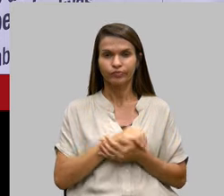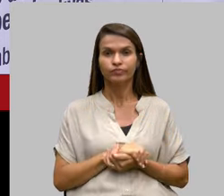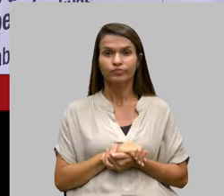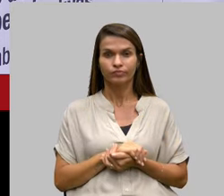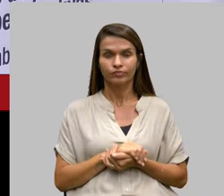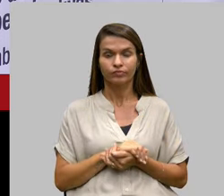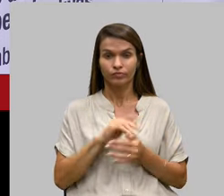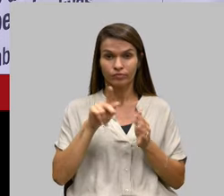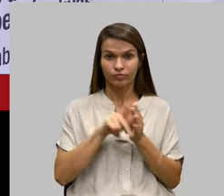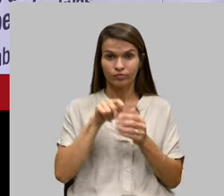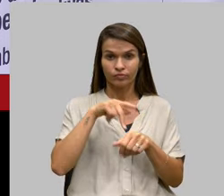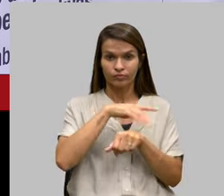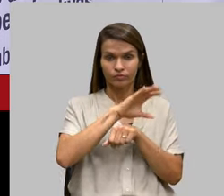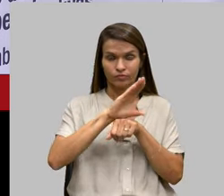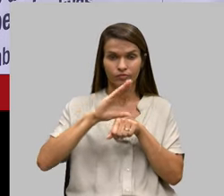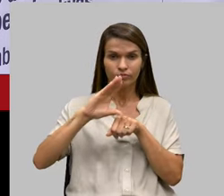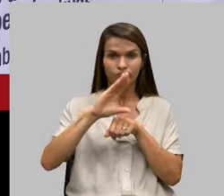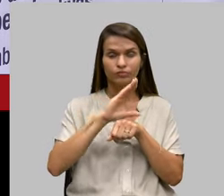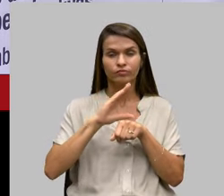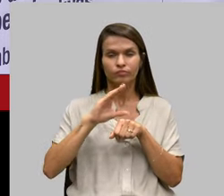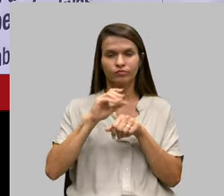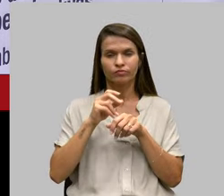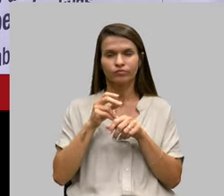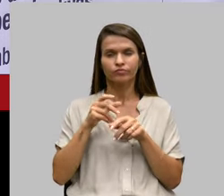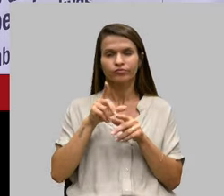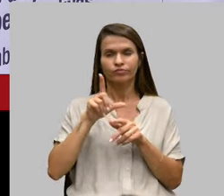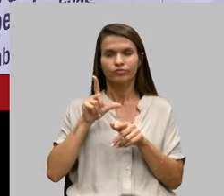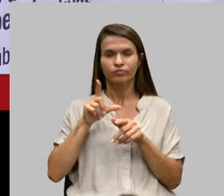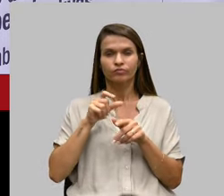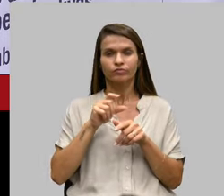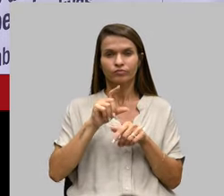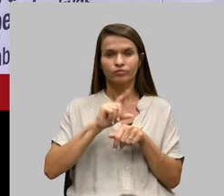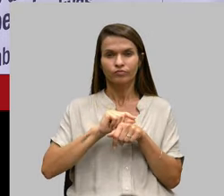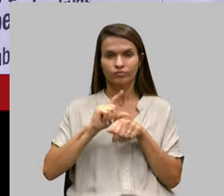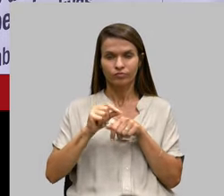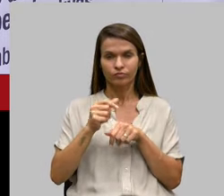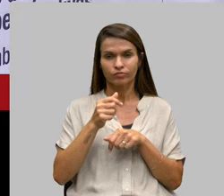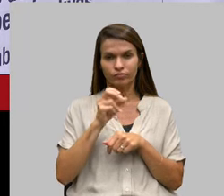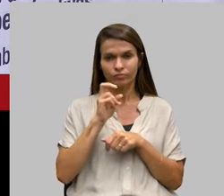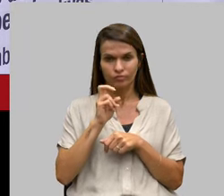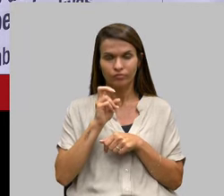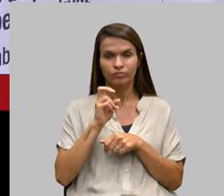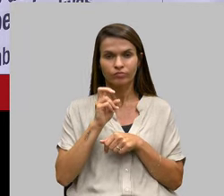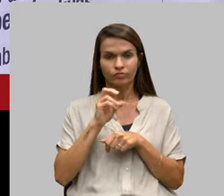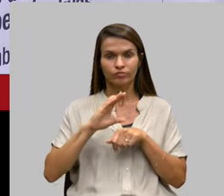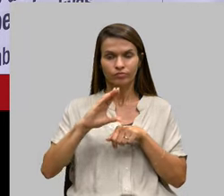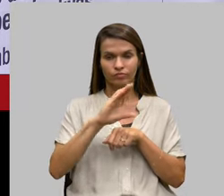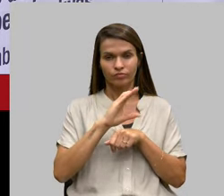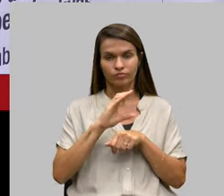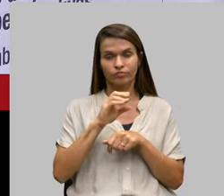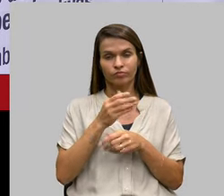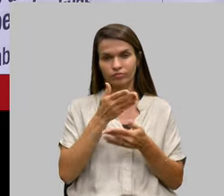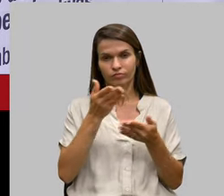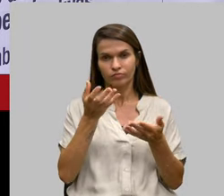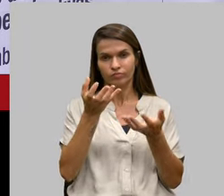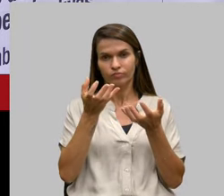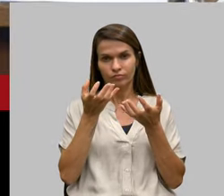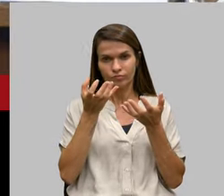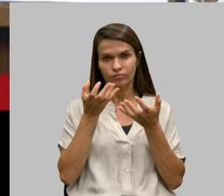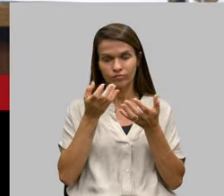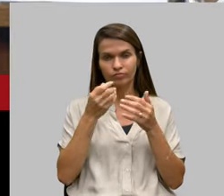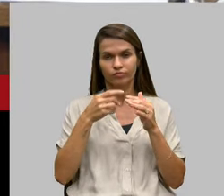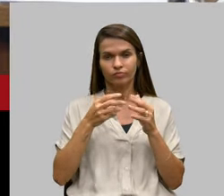própria constituição buscando pouco antes no artigo 5º da Constituição e para aqueles que queiram também a fonte de